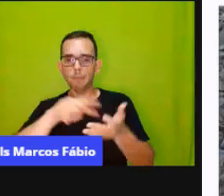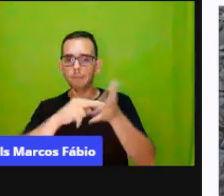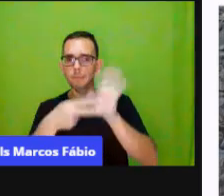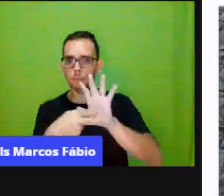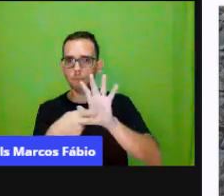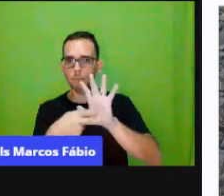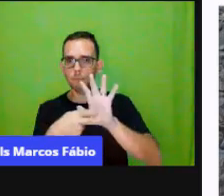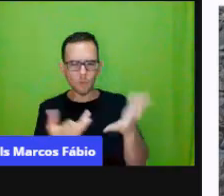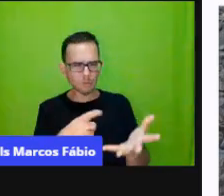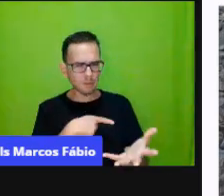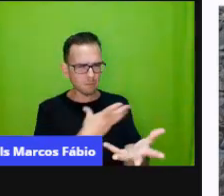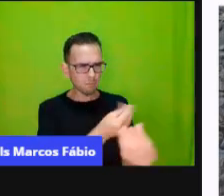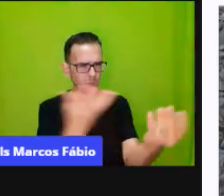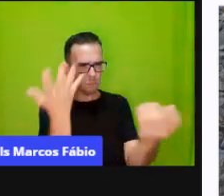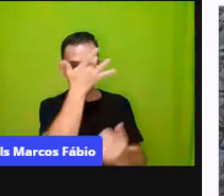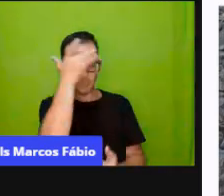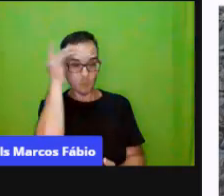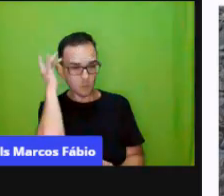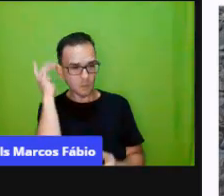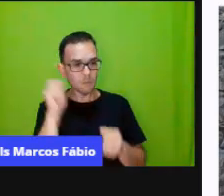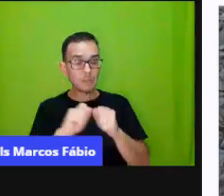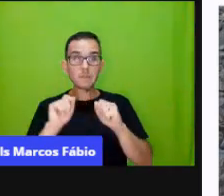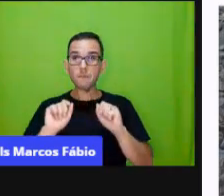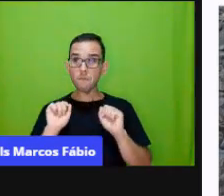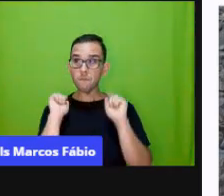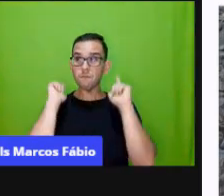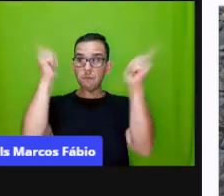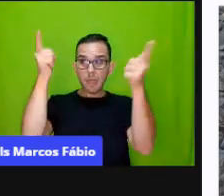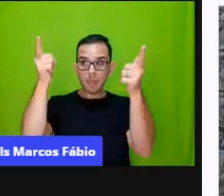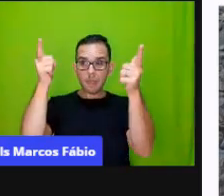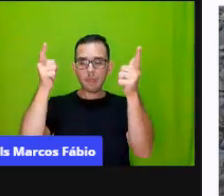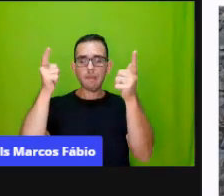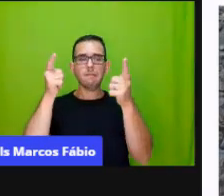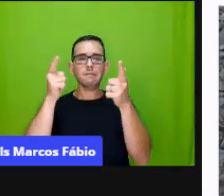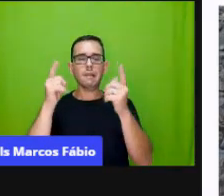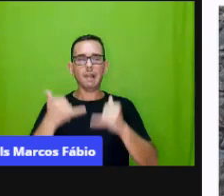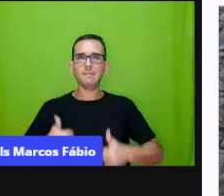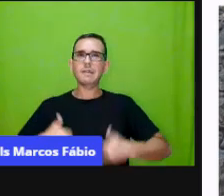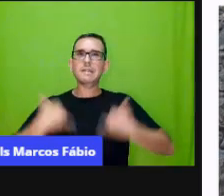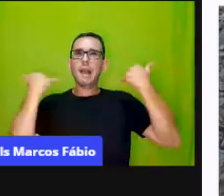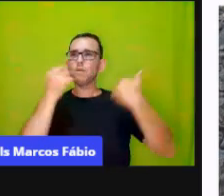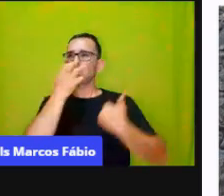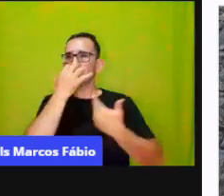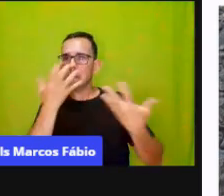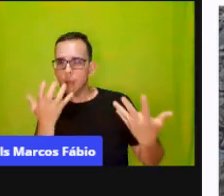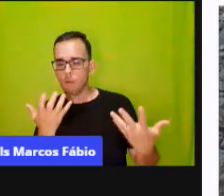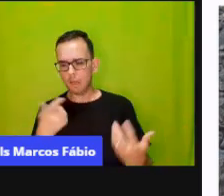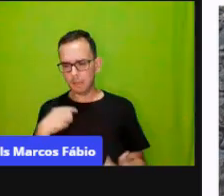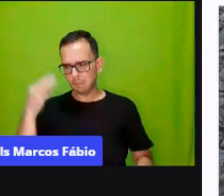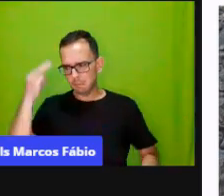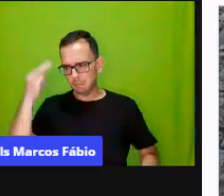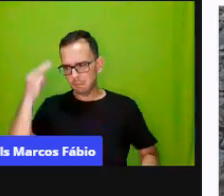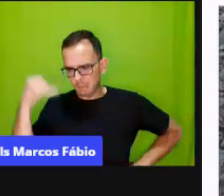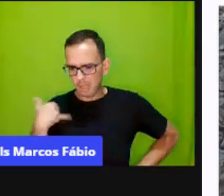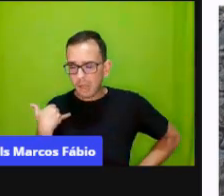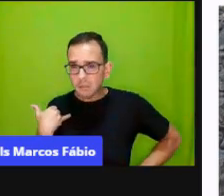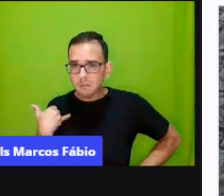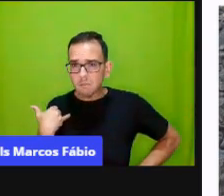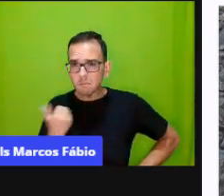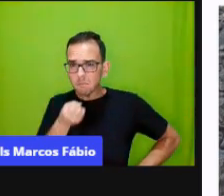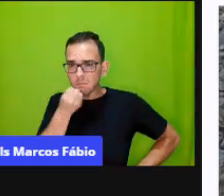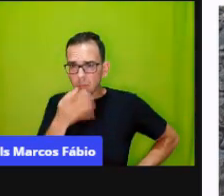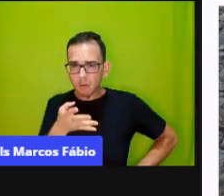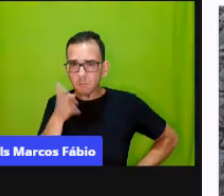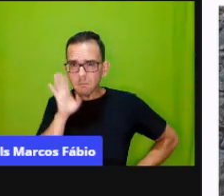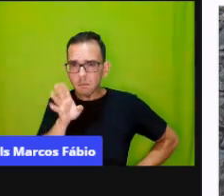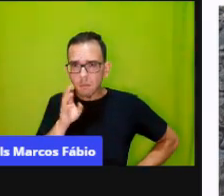aí fazendo festa de aniversário para cão, ele tem memória de idade? Ele acha isso legal?